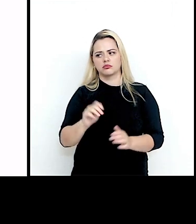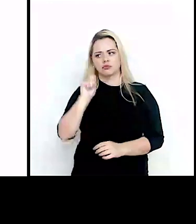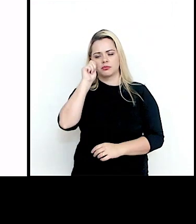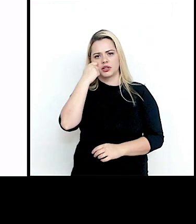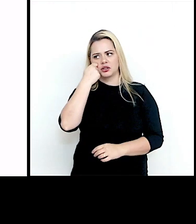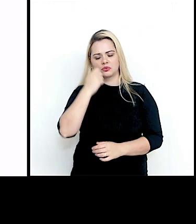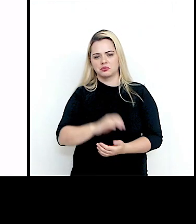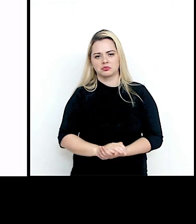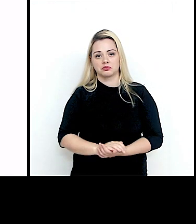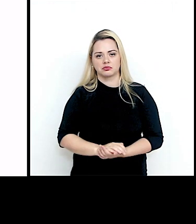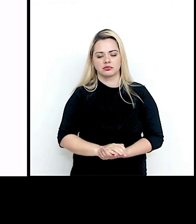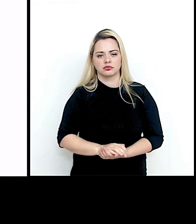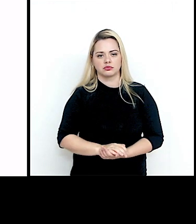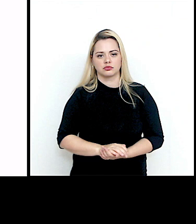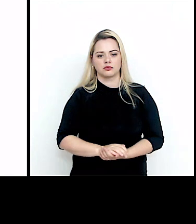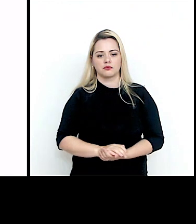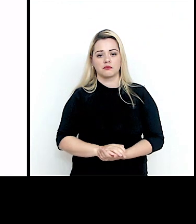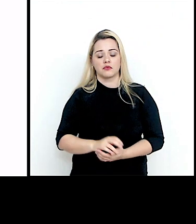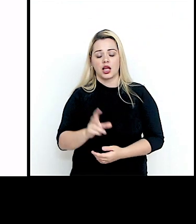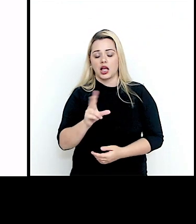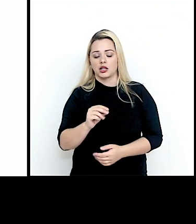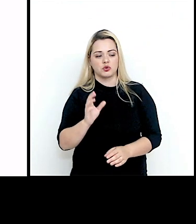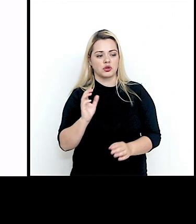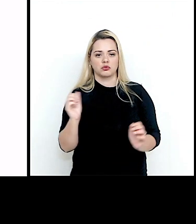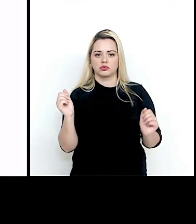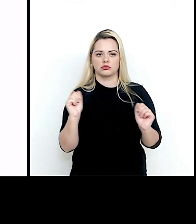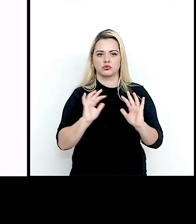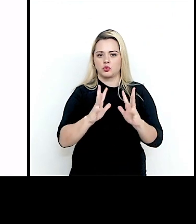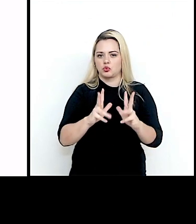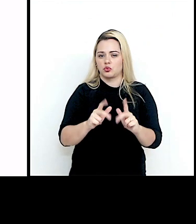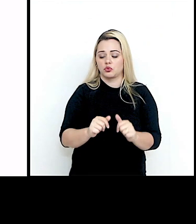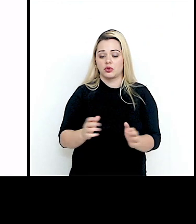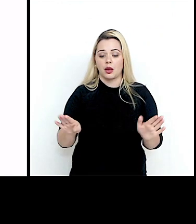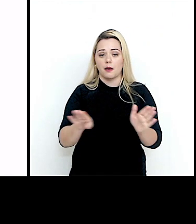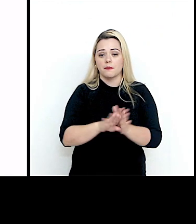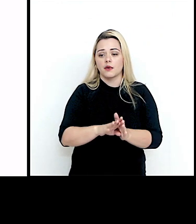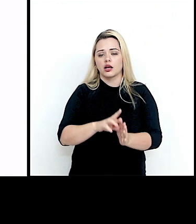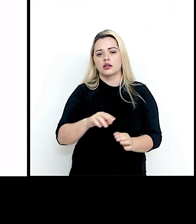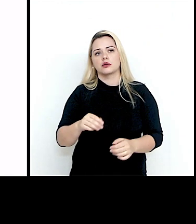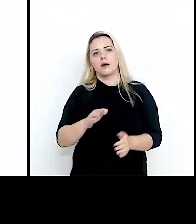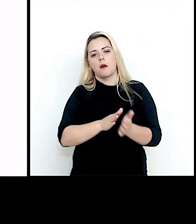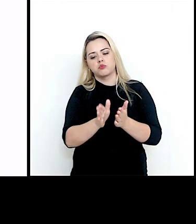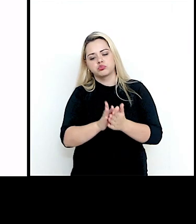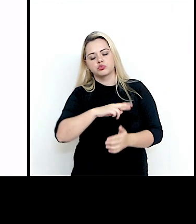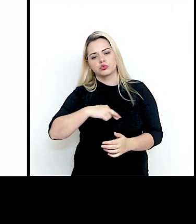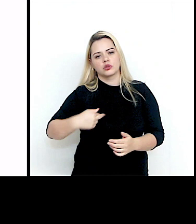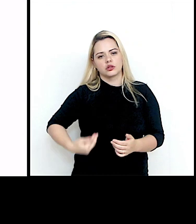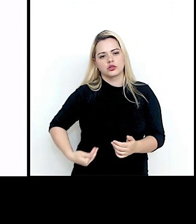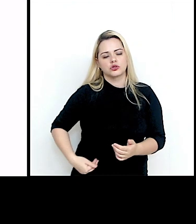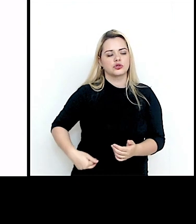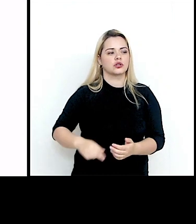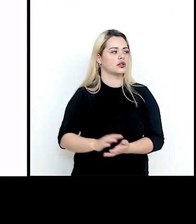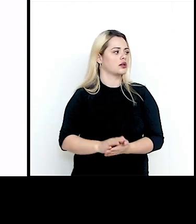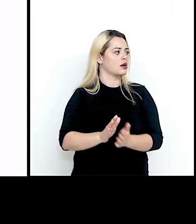som e não está completo né mas vem da China atravessa República que lista de pistão tem todos